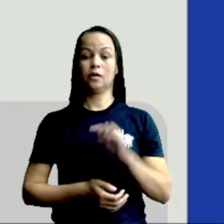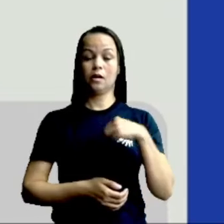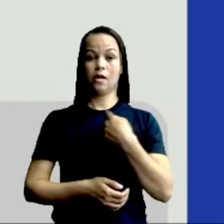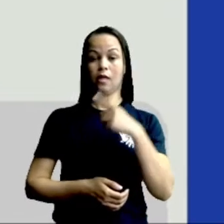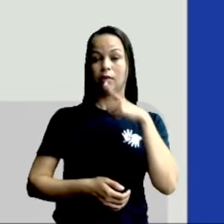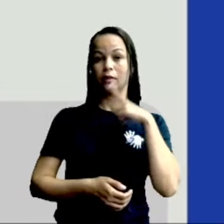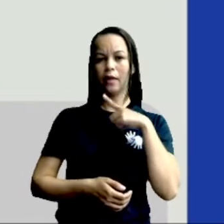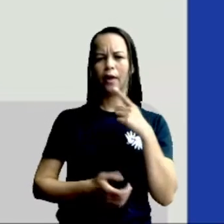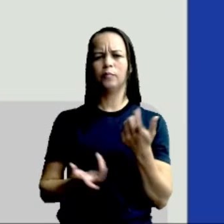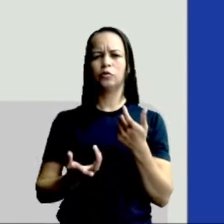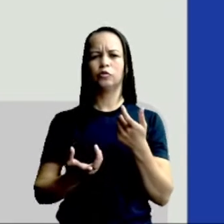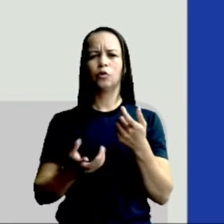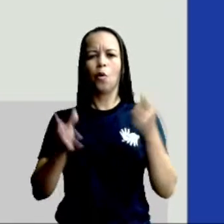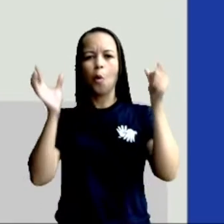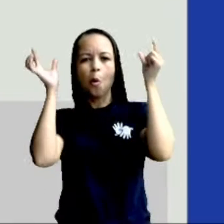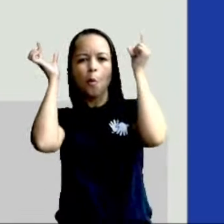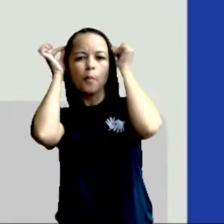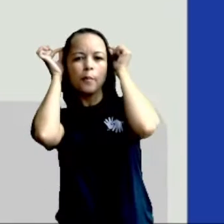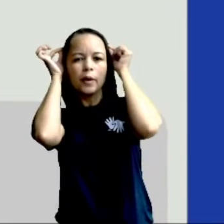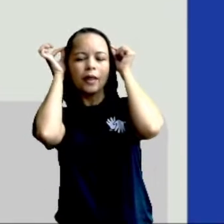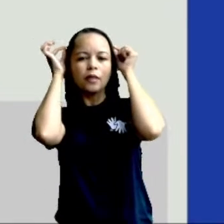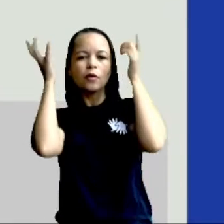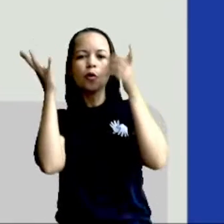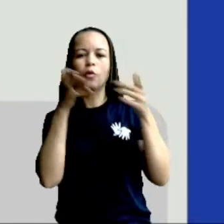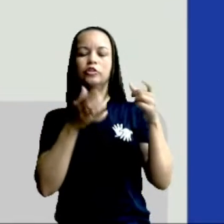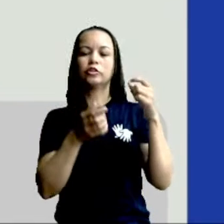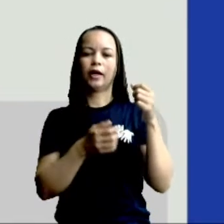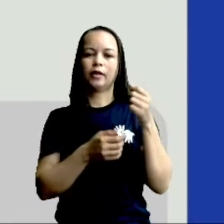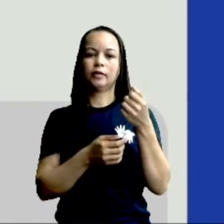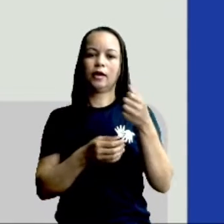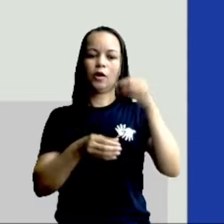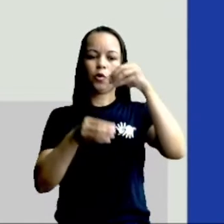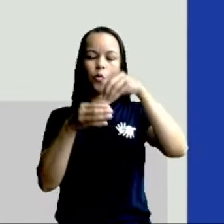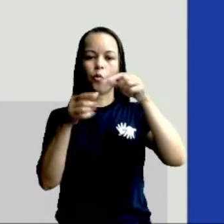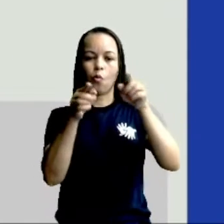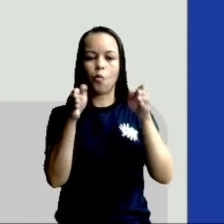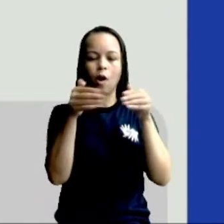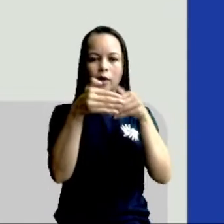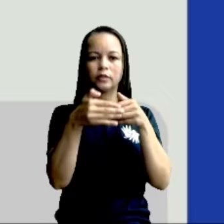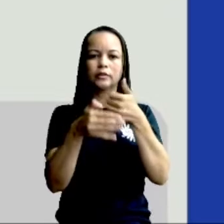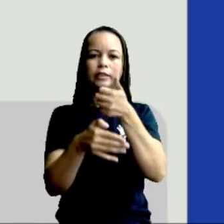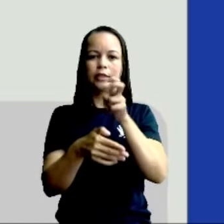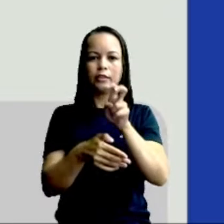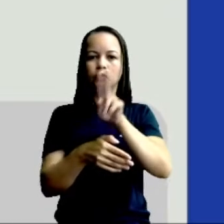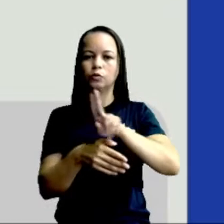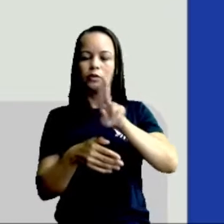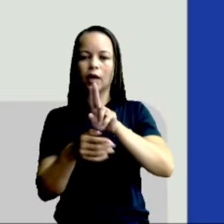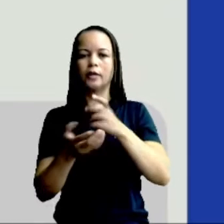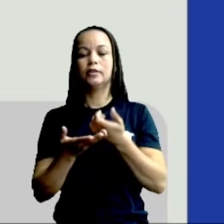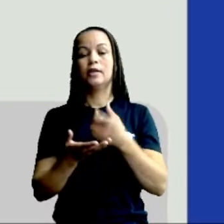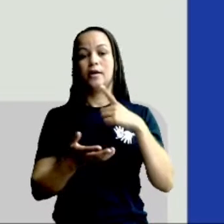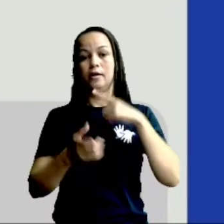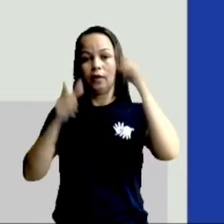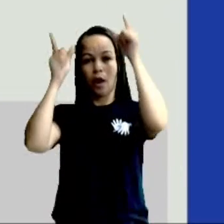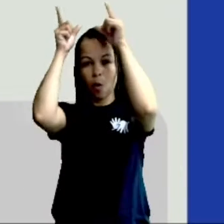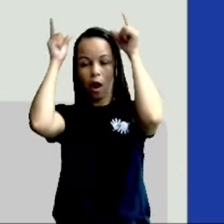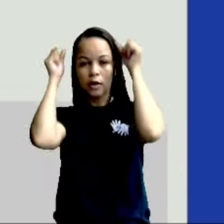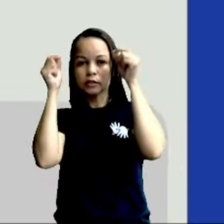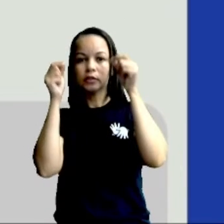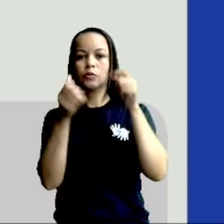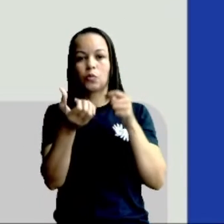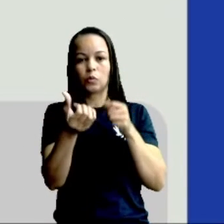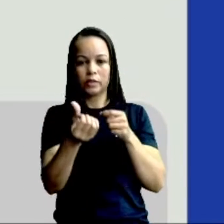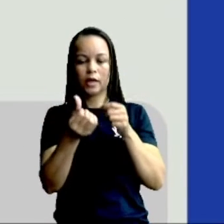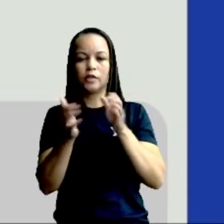Nós temos prendedores, que cada embalagem vem com 15 unidades, e temos os lacinhos, que as embalagens vêm com 6 unidades.